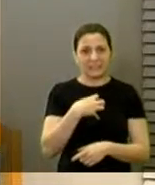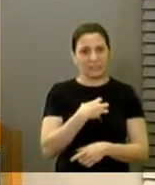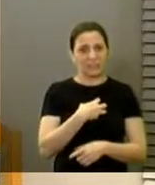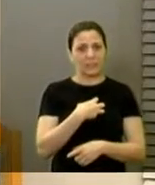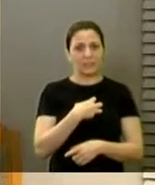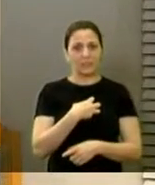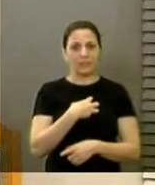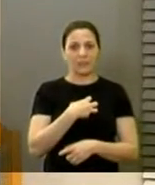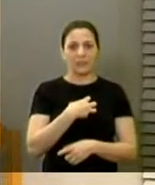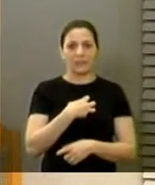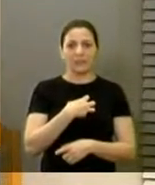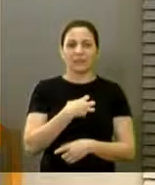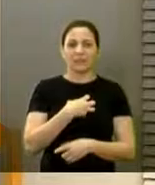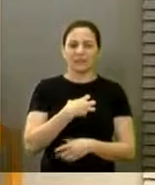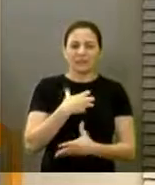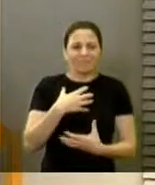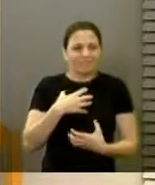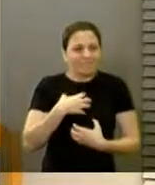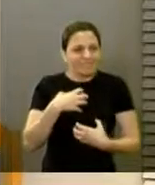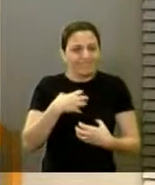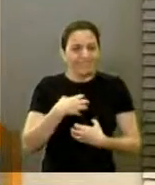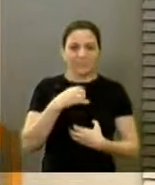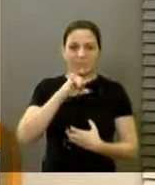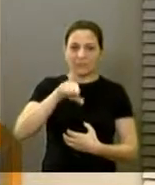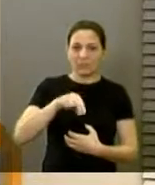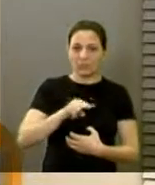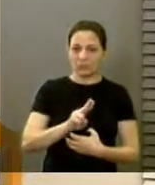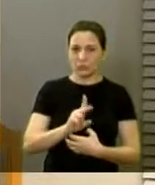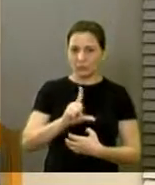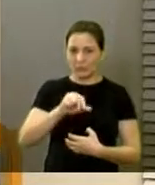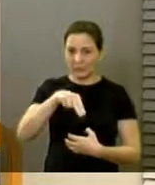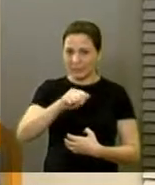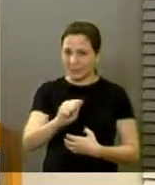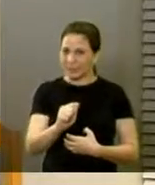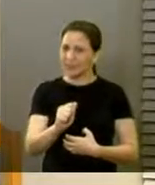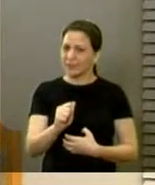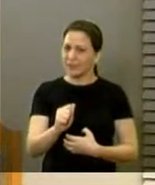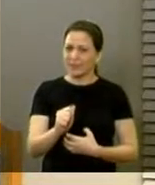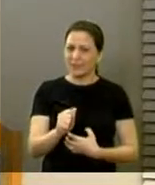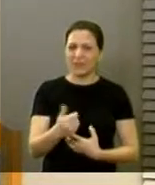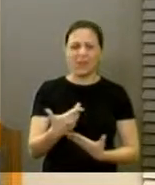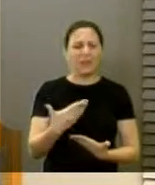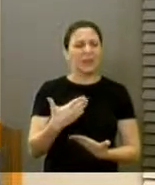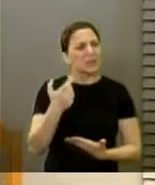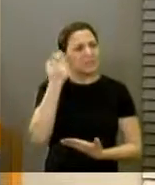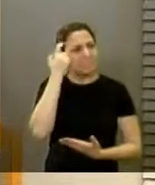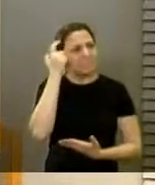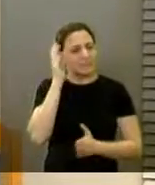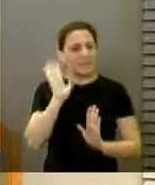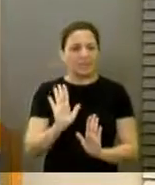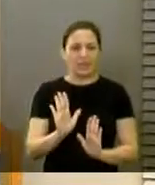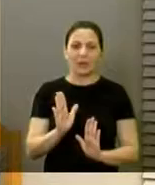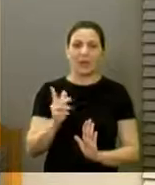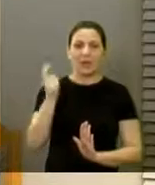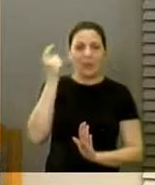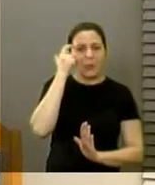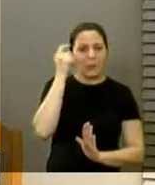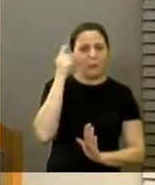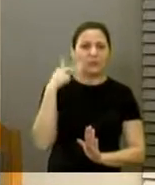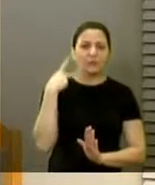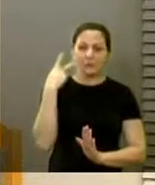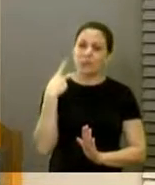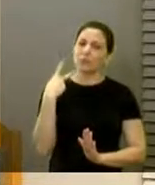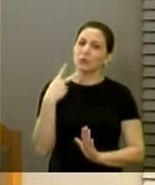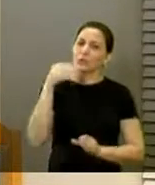dadá juliana aquelas coisas que a gente não tem muita explicação é muito racional mas eu penso que todos os vereadores aqui